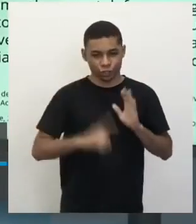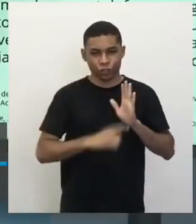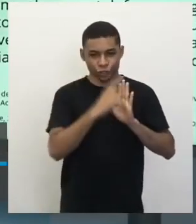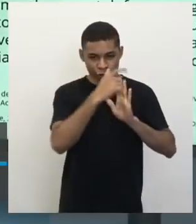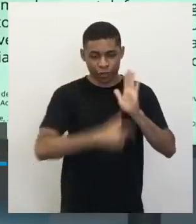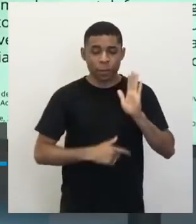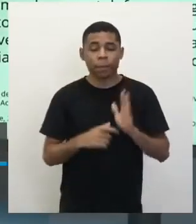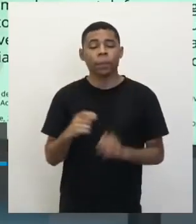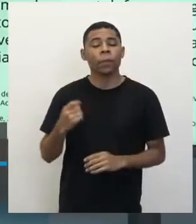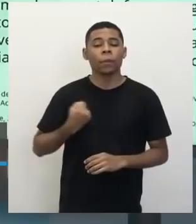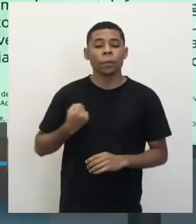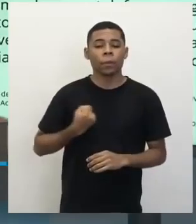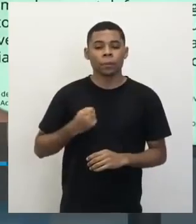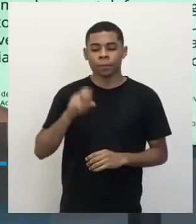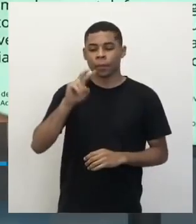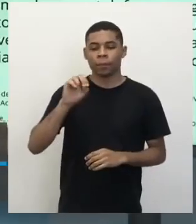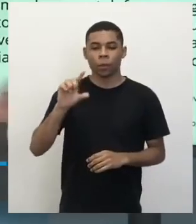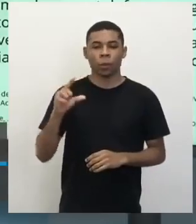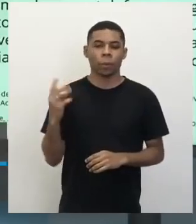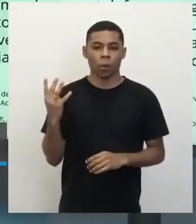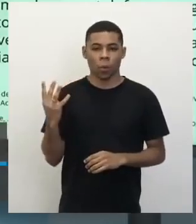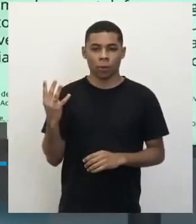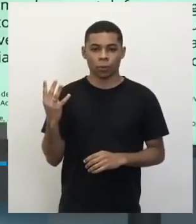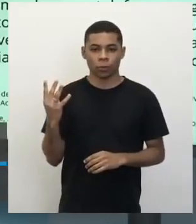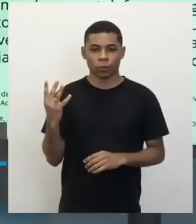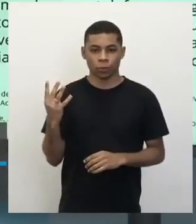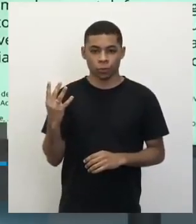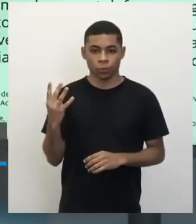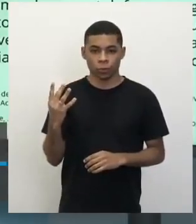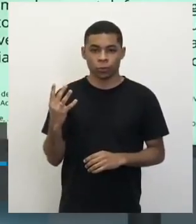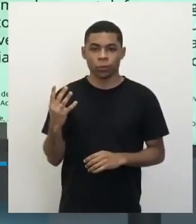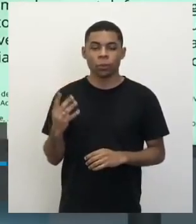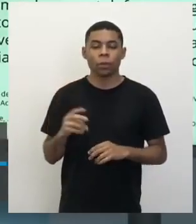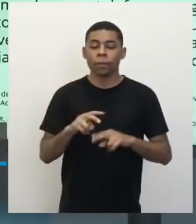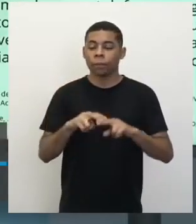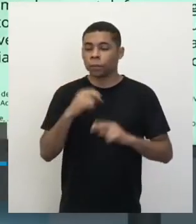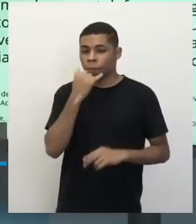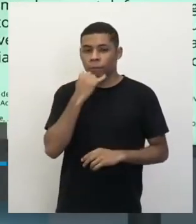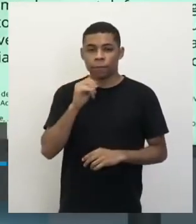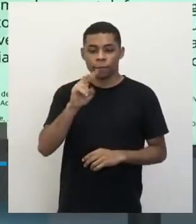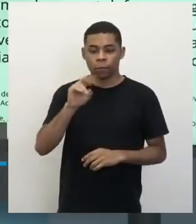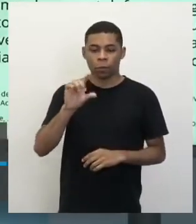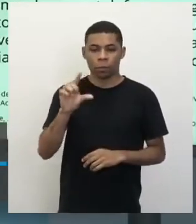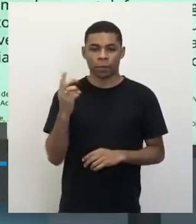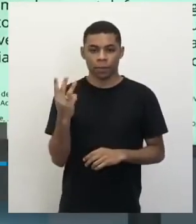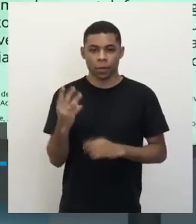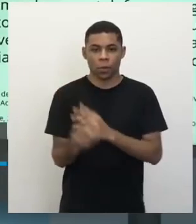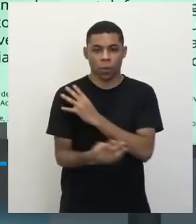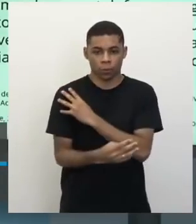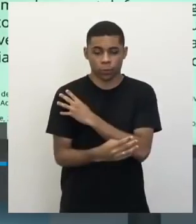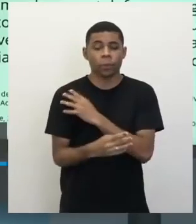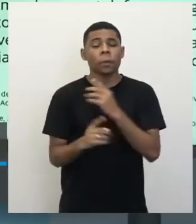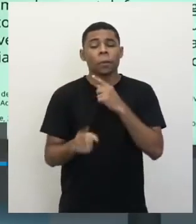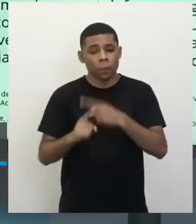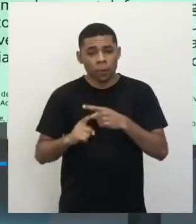Sempre, volume 4, volume do 4º ano, tudo bem? Volume 3 do 4º ano, porque eu achei que é um tema de questão para trabalharmos